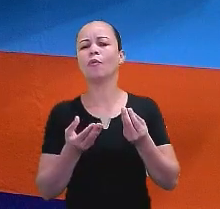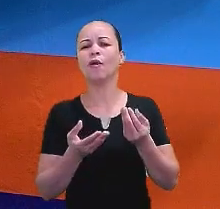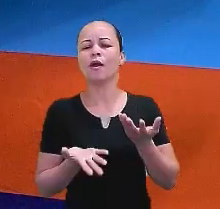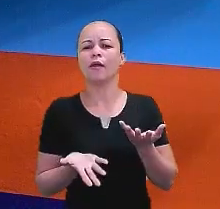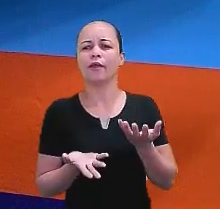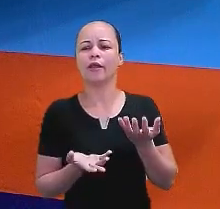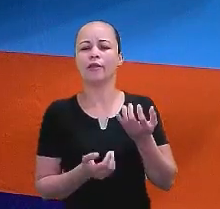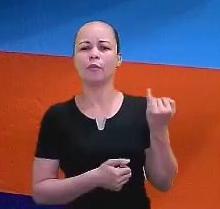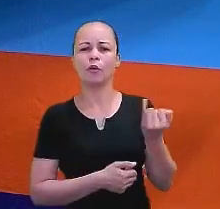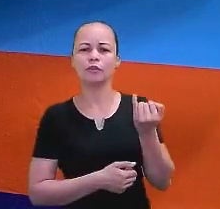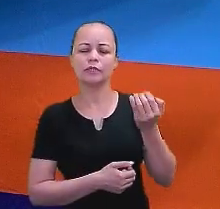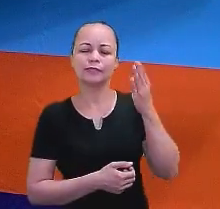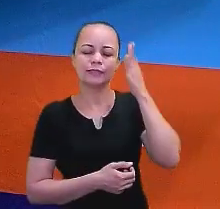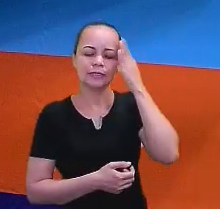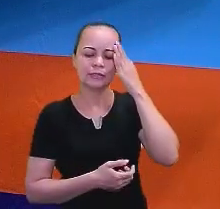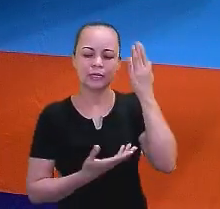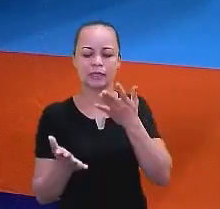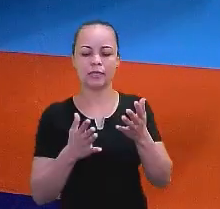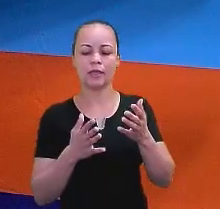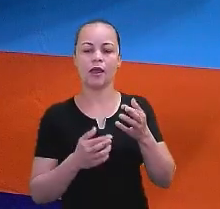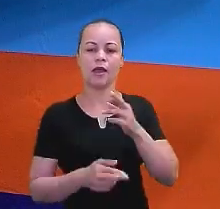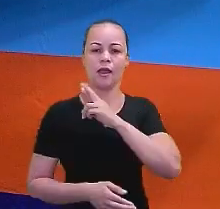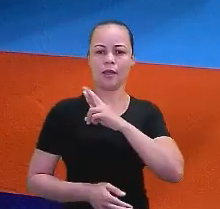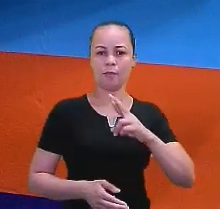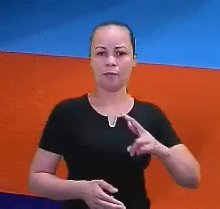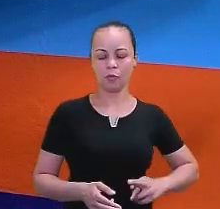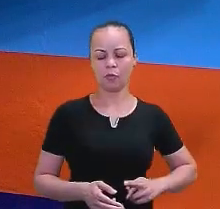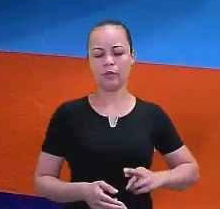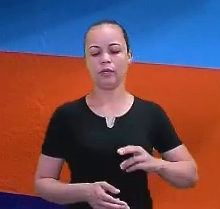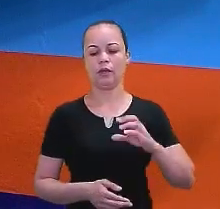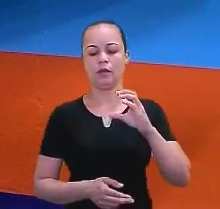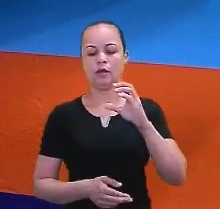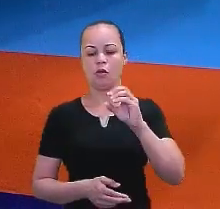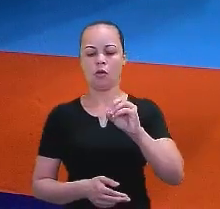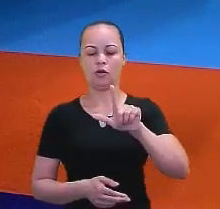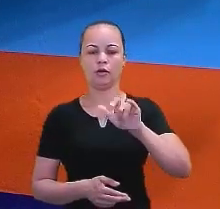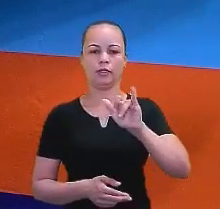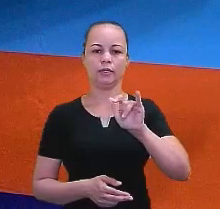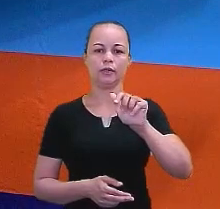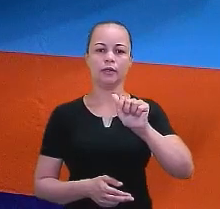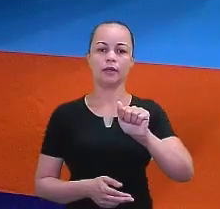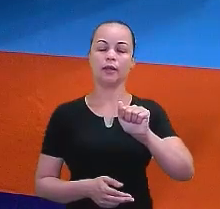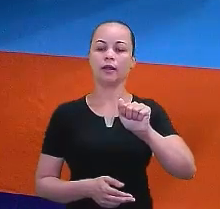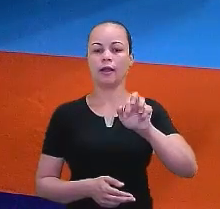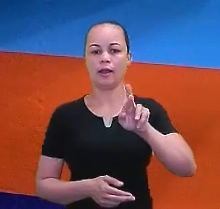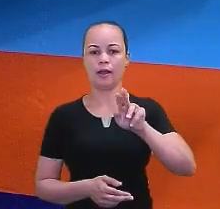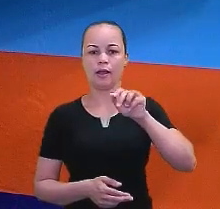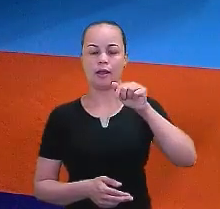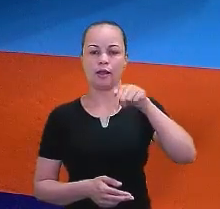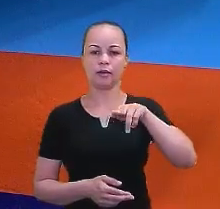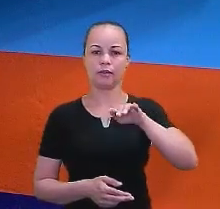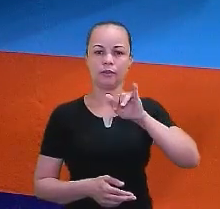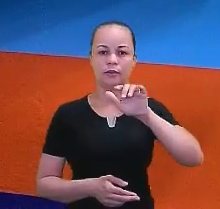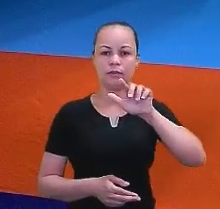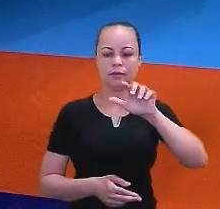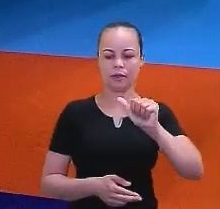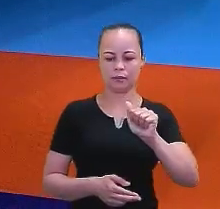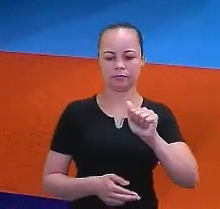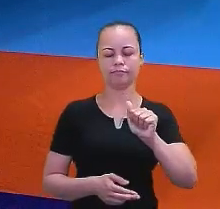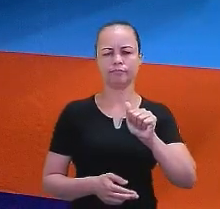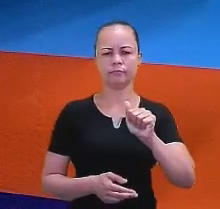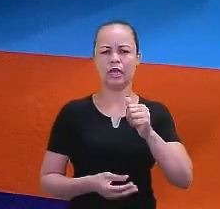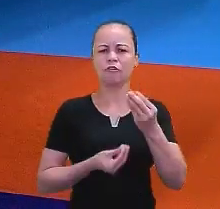a República Oligárquica, ela ainda hoje, ela influencia na forma como os estados,